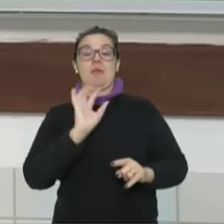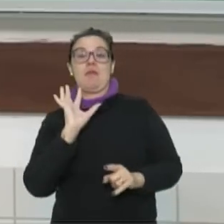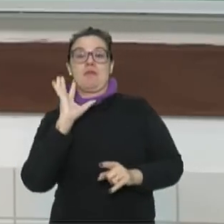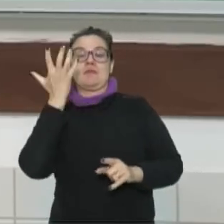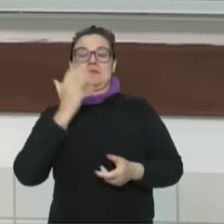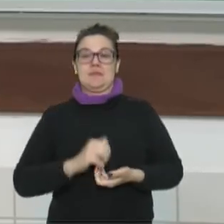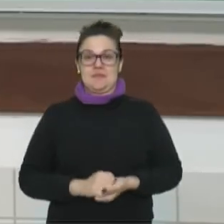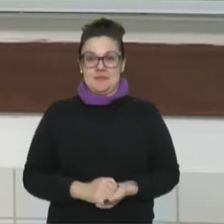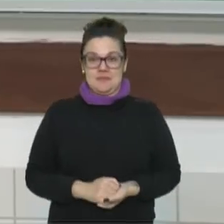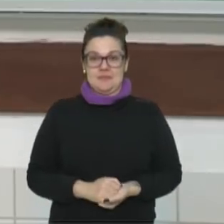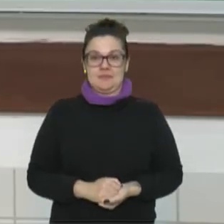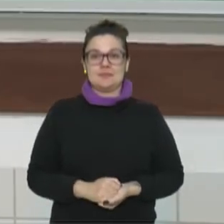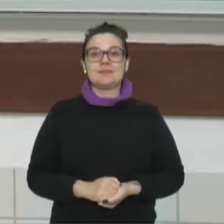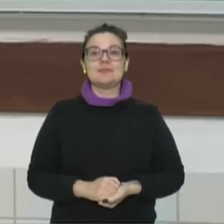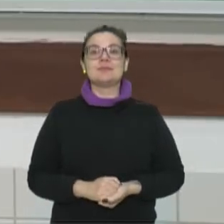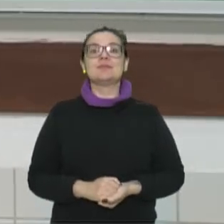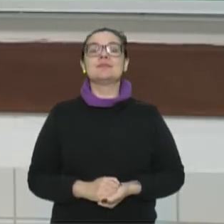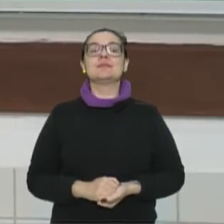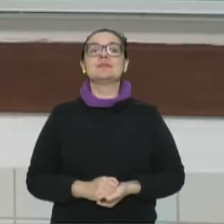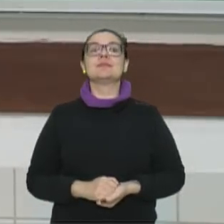acontecer.